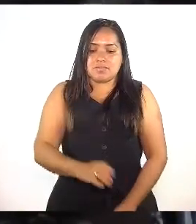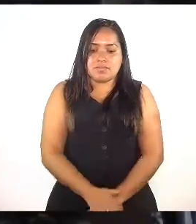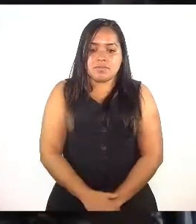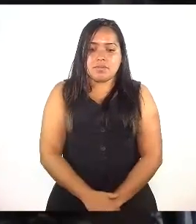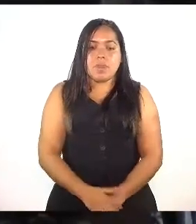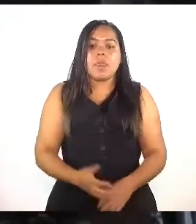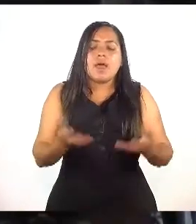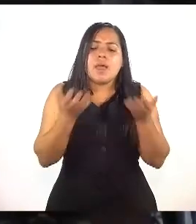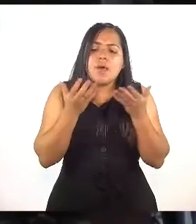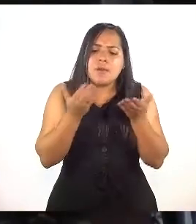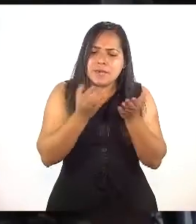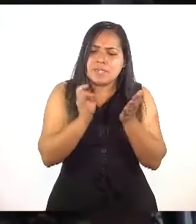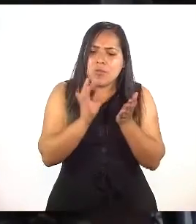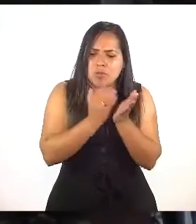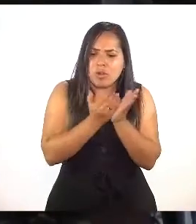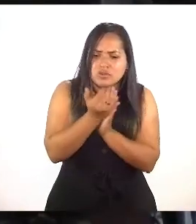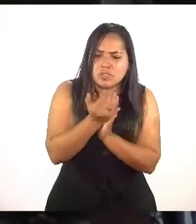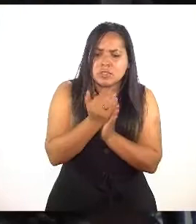de início,